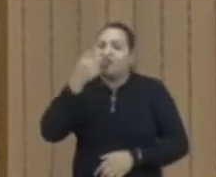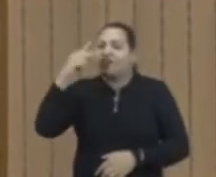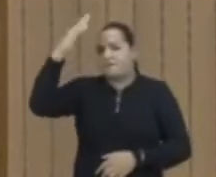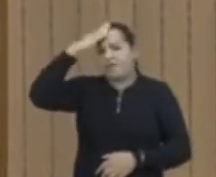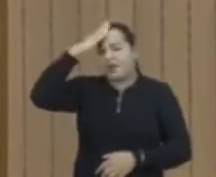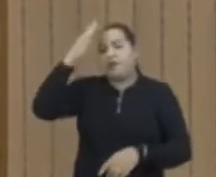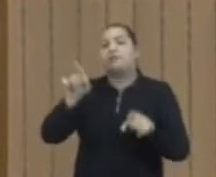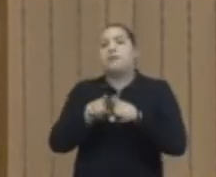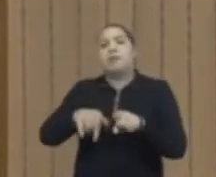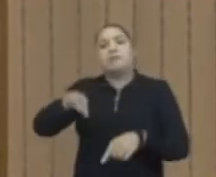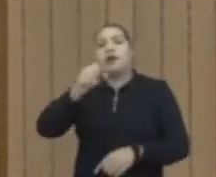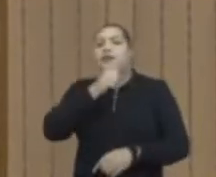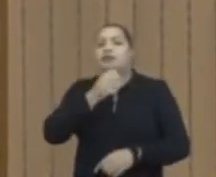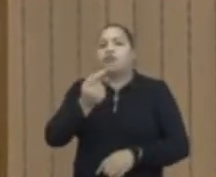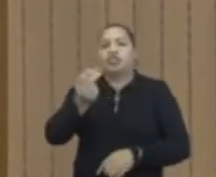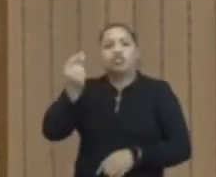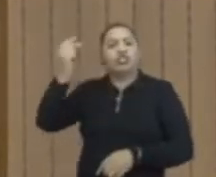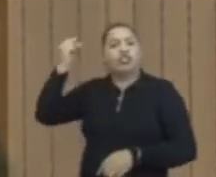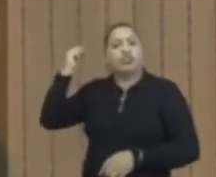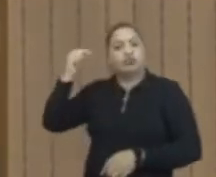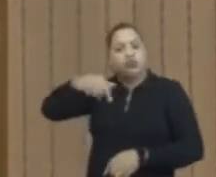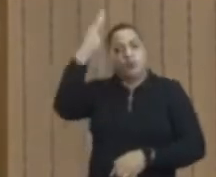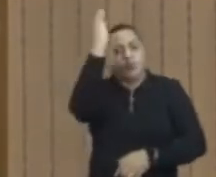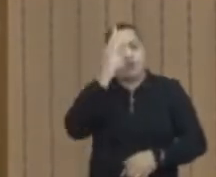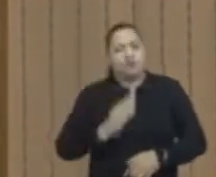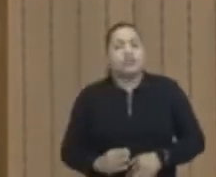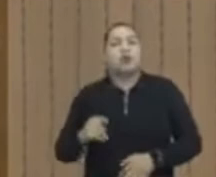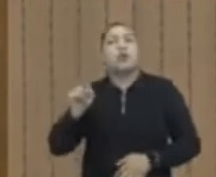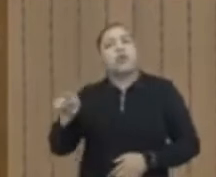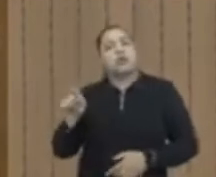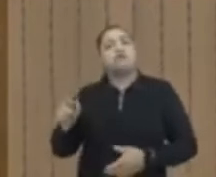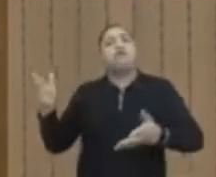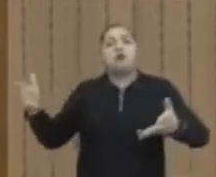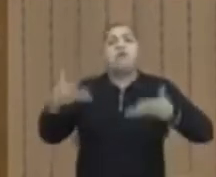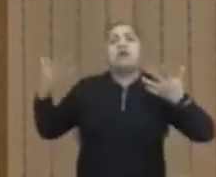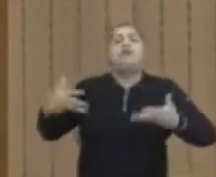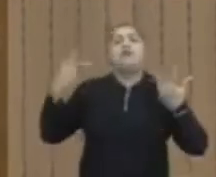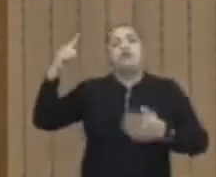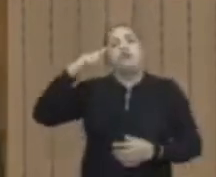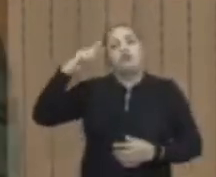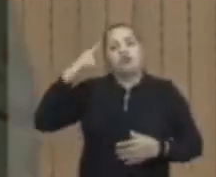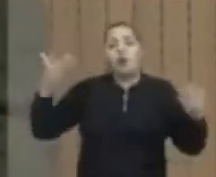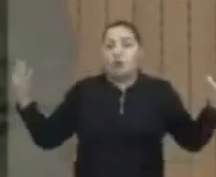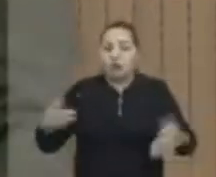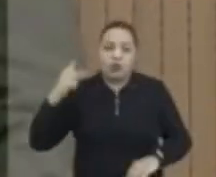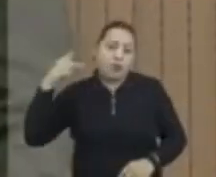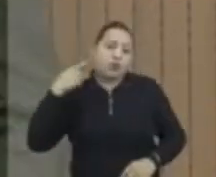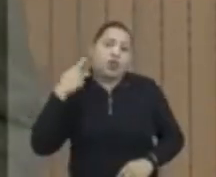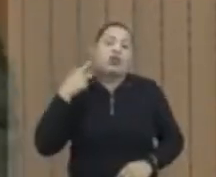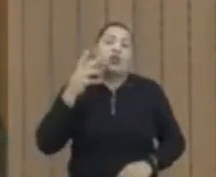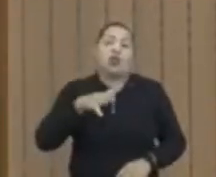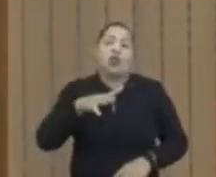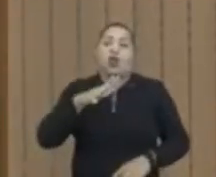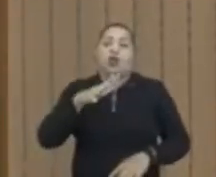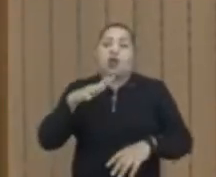Brasil, e sempre nos motiva a cada dia, né? Hoje, atualmente, é Procurador Regional Eleitoral, e traz cada vez